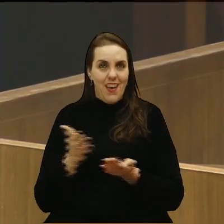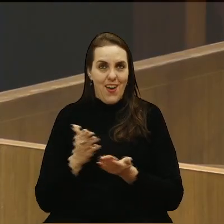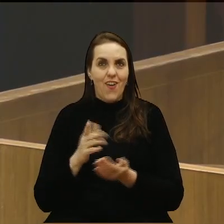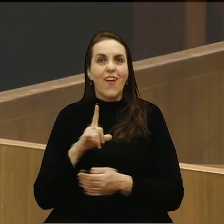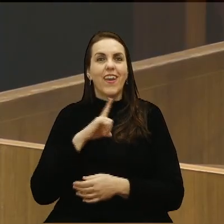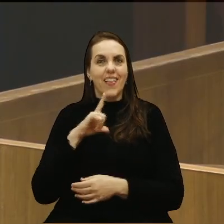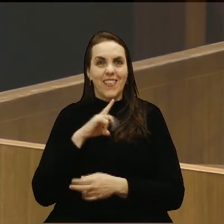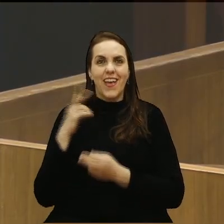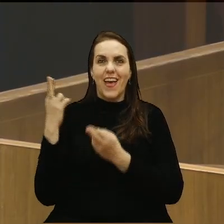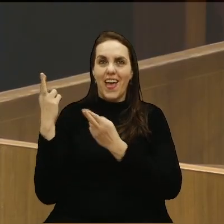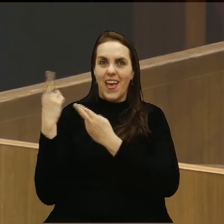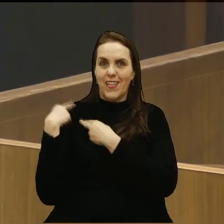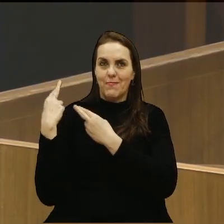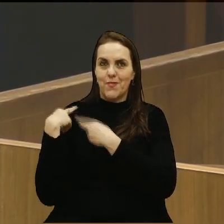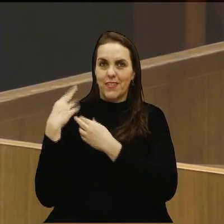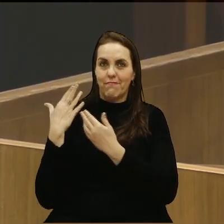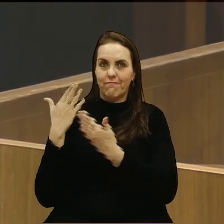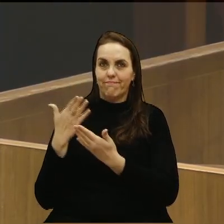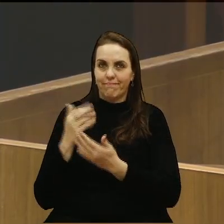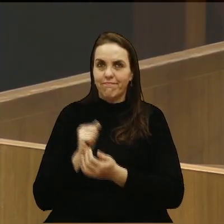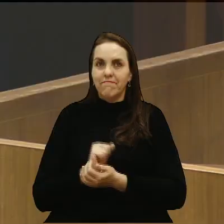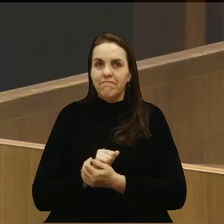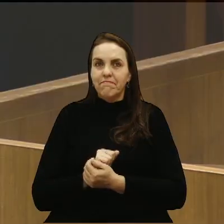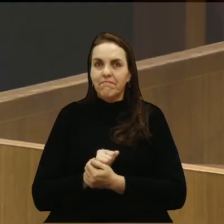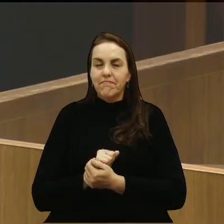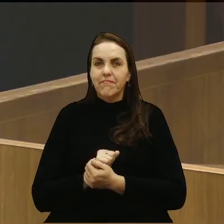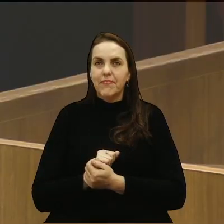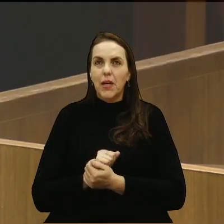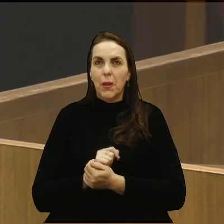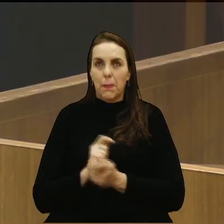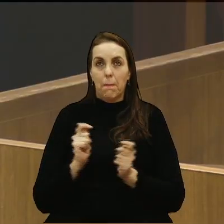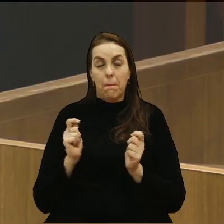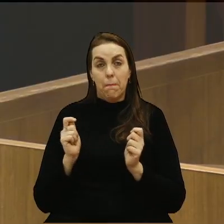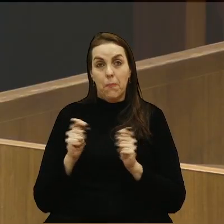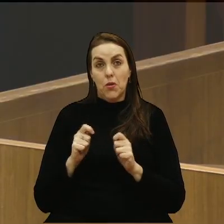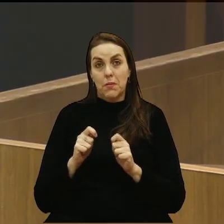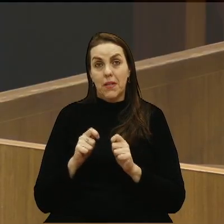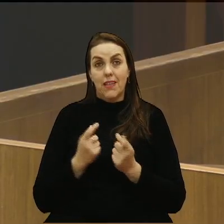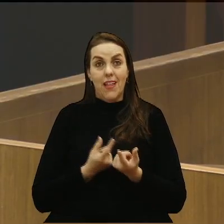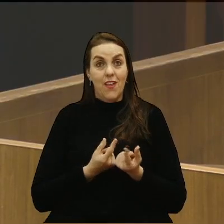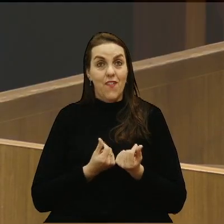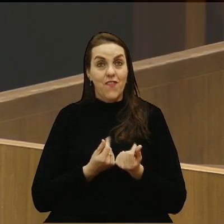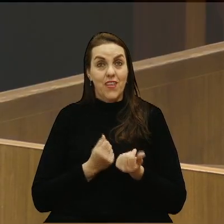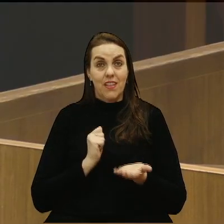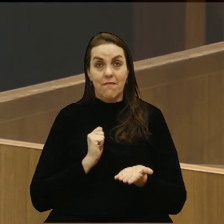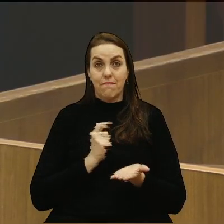uma responsabilidade, né? Uma responsabilidade financeira.